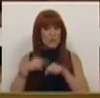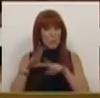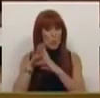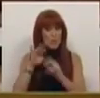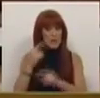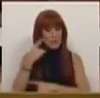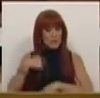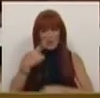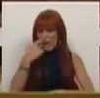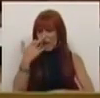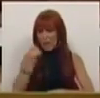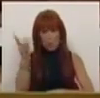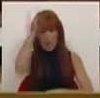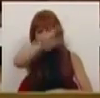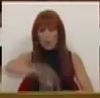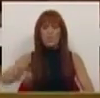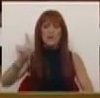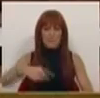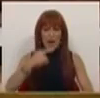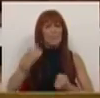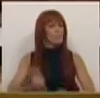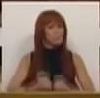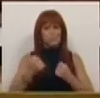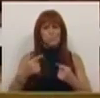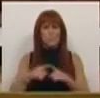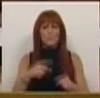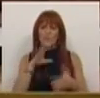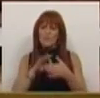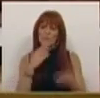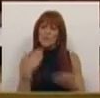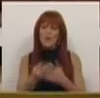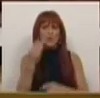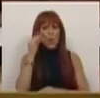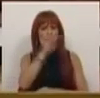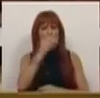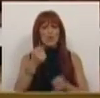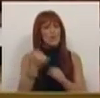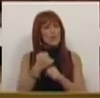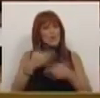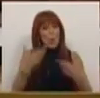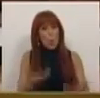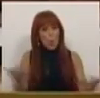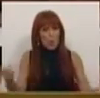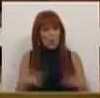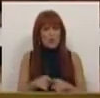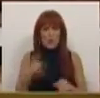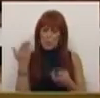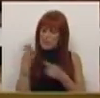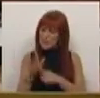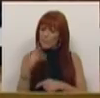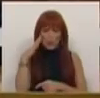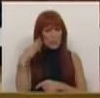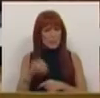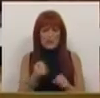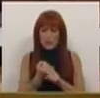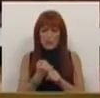que este modelo se revela errado. Ele também se revela incapaz de se adequar à forma como os bancos funcionam hoje em dia. Dou-vos um exemplo